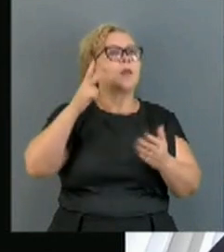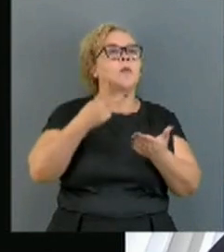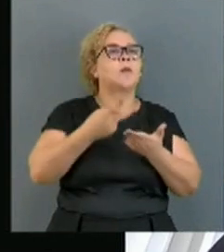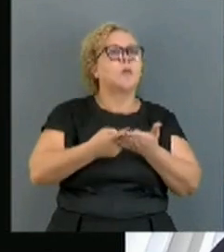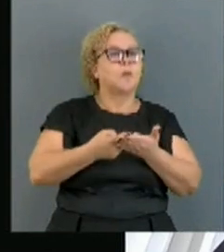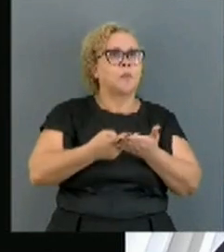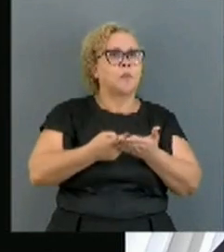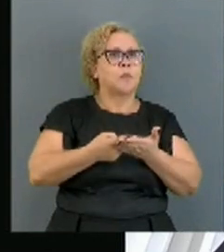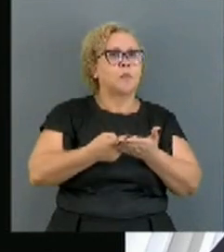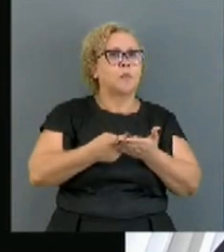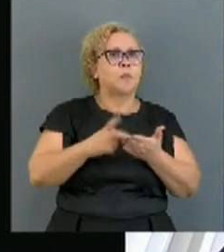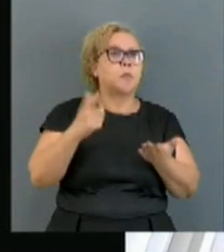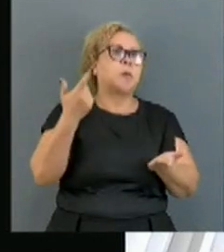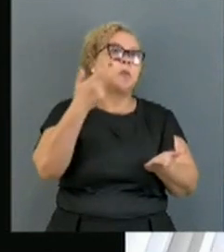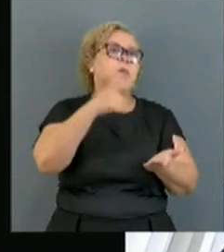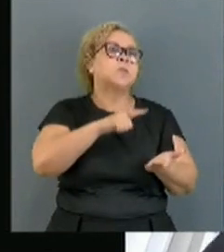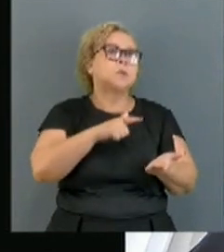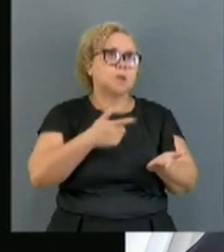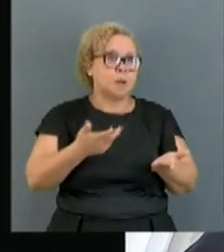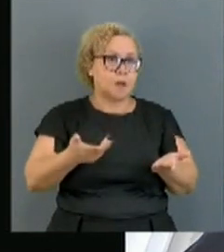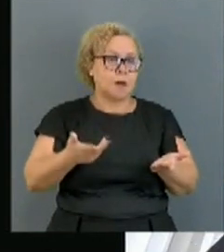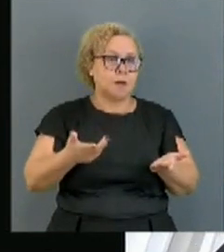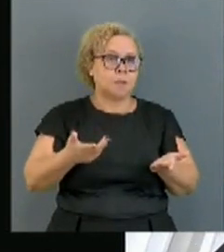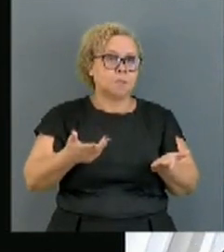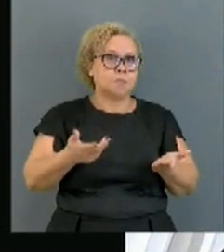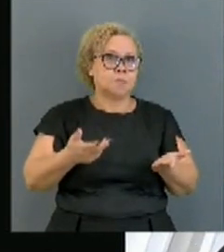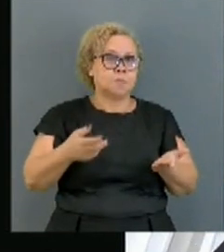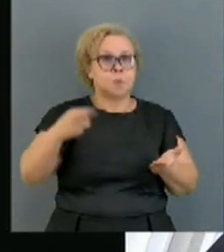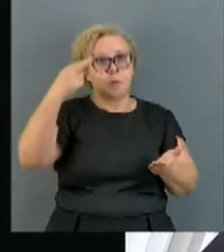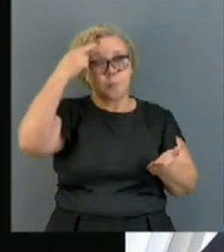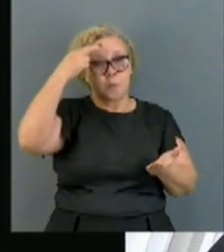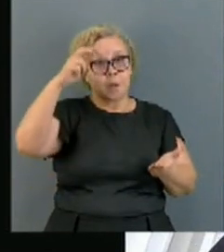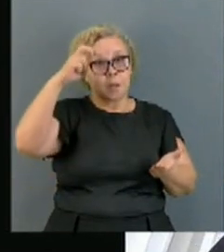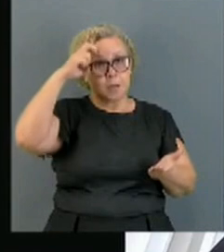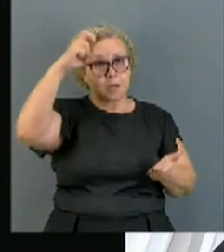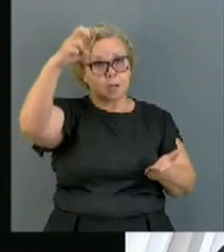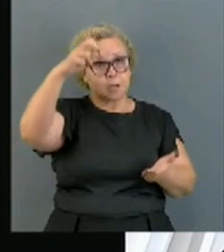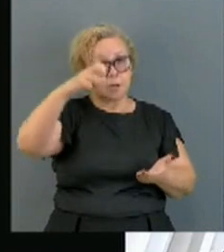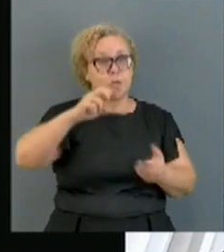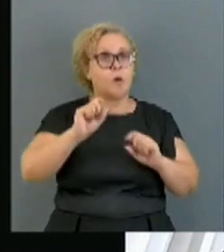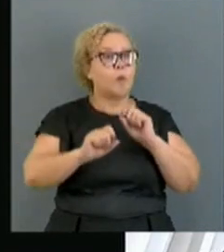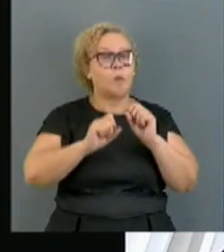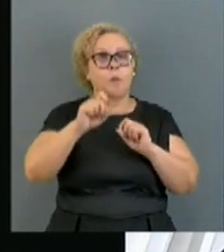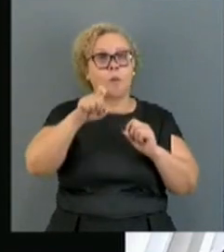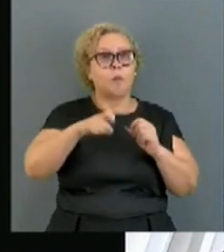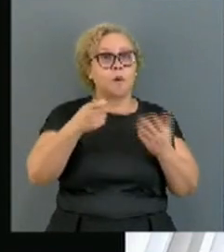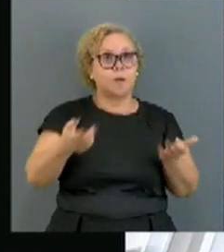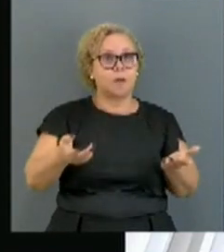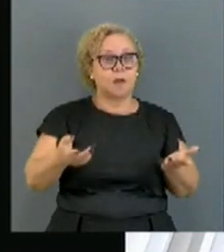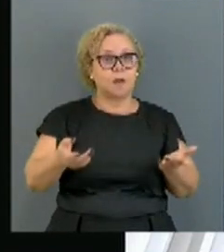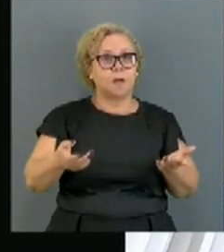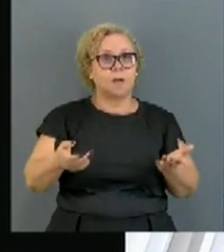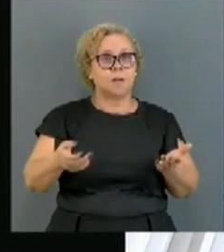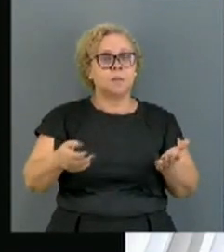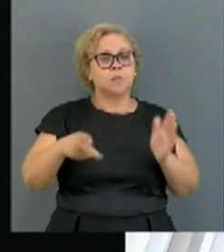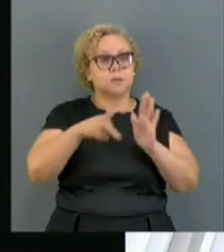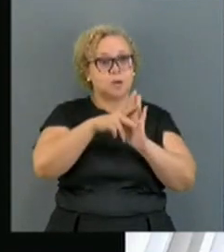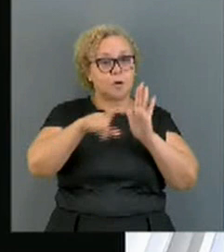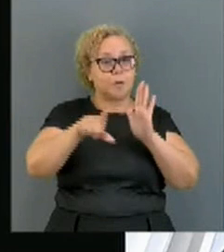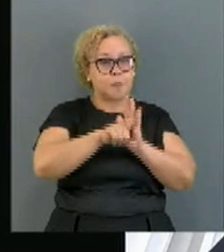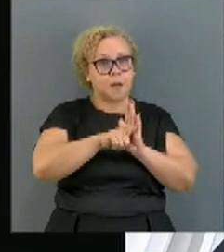uma pergunta em aberto. Né? A partir do momento, como é colocado em algumas partes do PL, que nós falamos